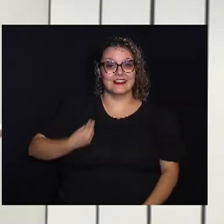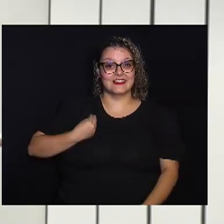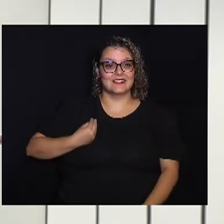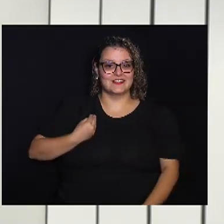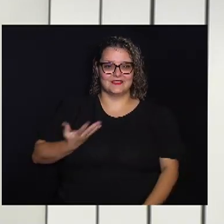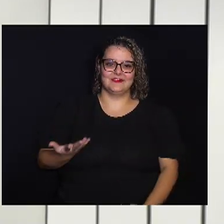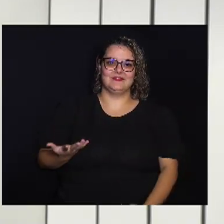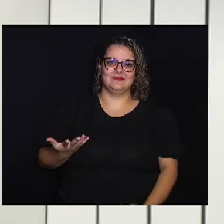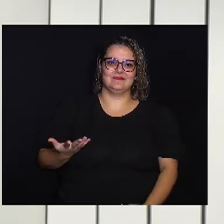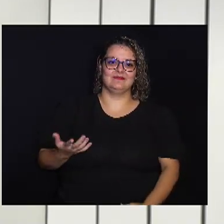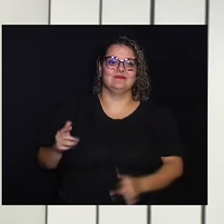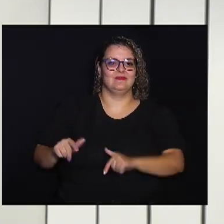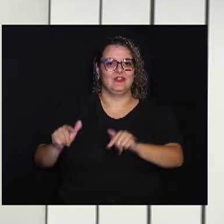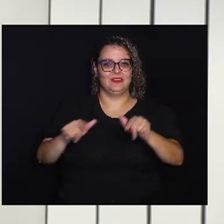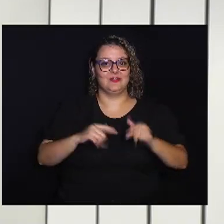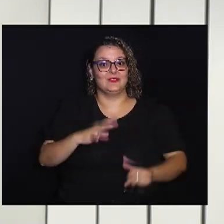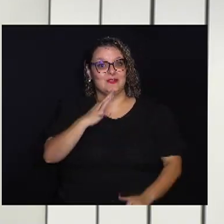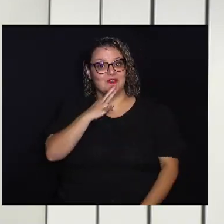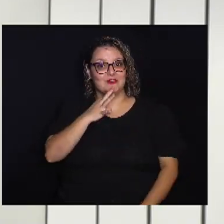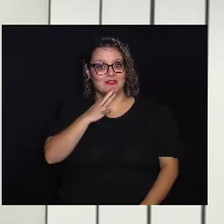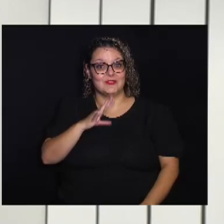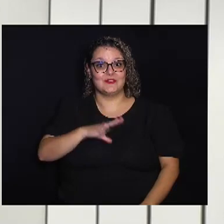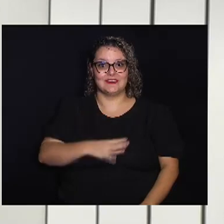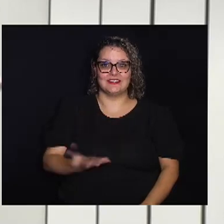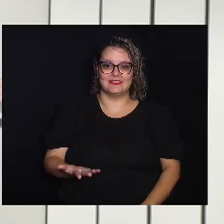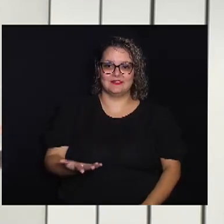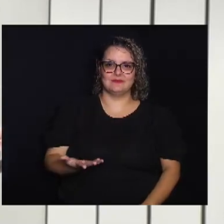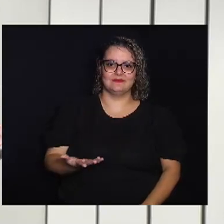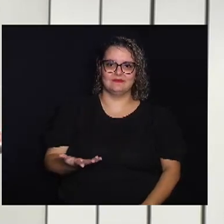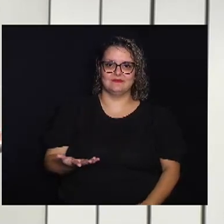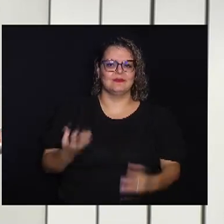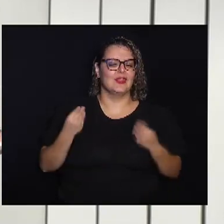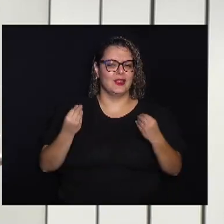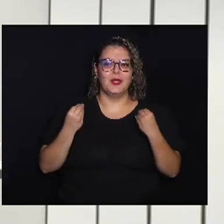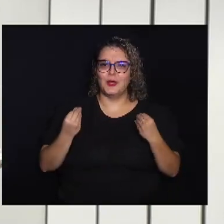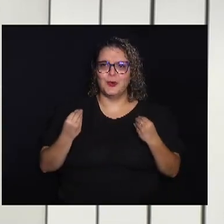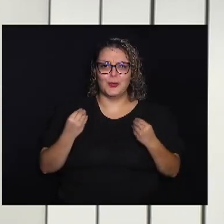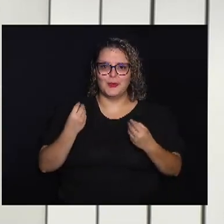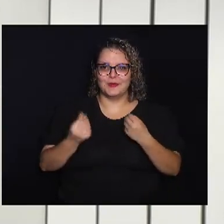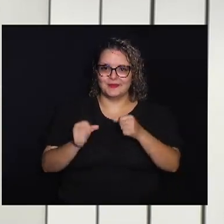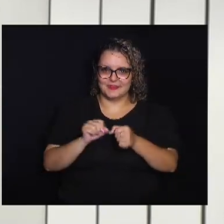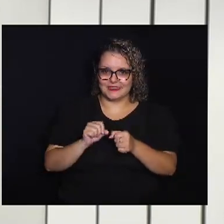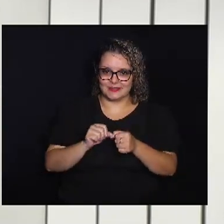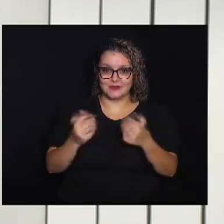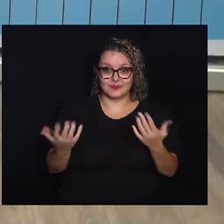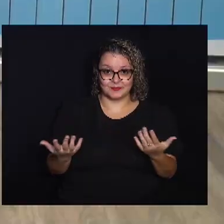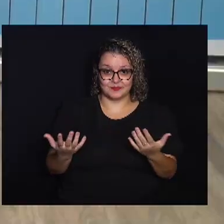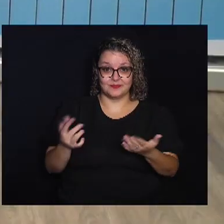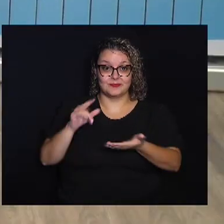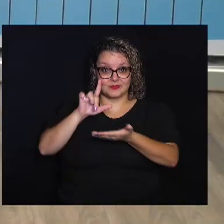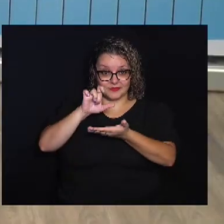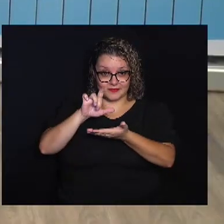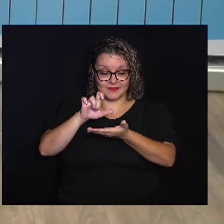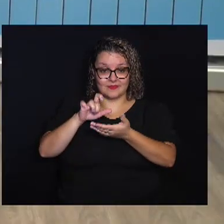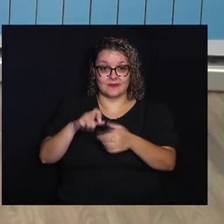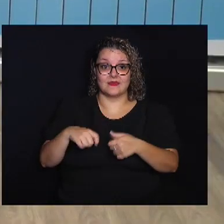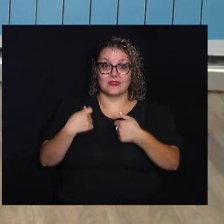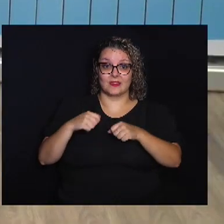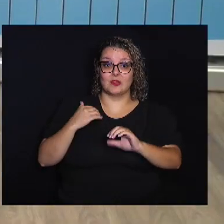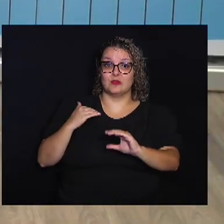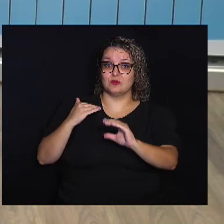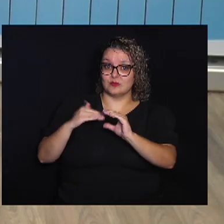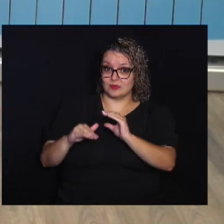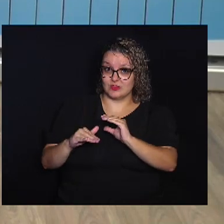passou por locais conhecidos da cidade. Ué, mas como eu vou fazer isso? Olha, as fotos devem ser